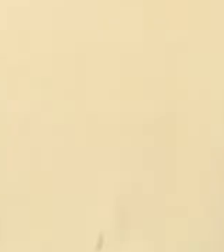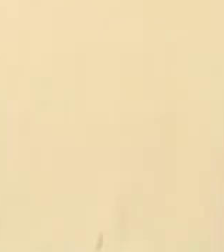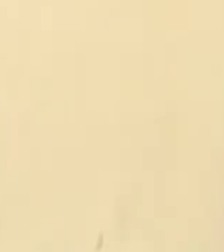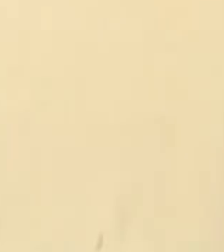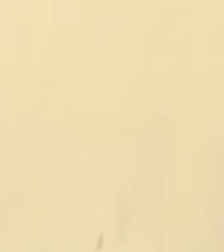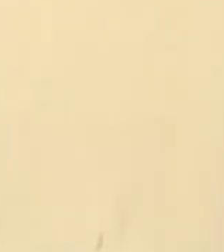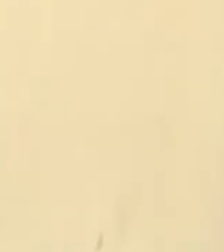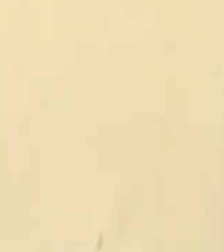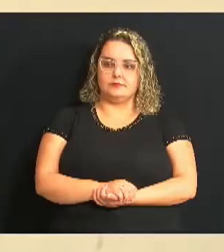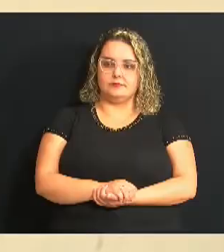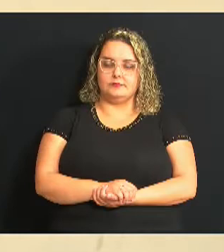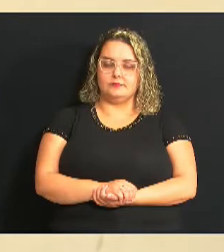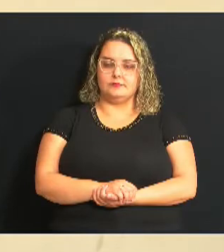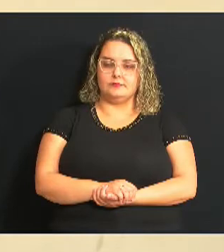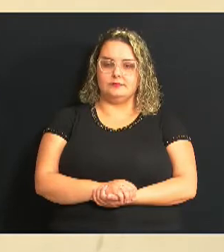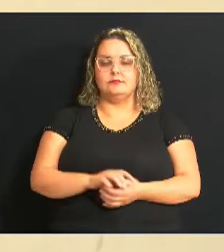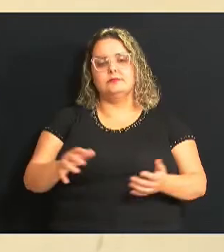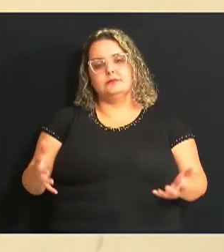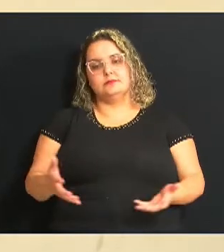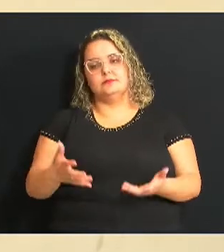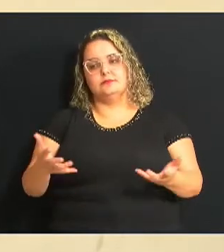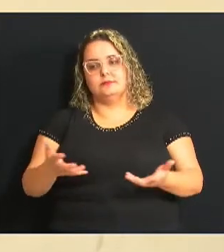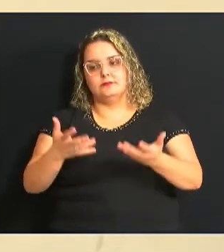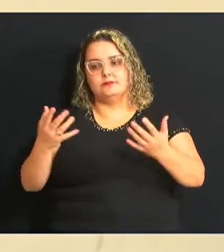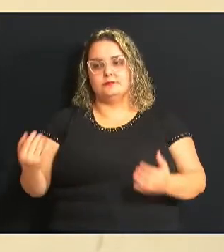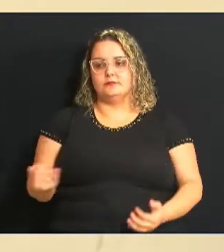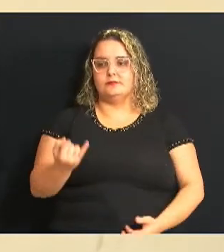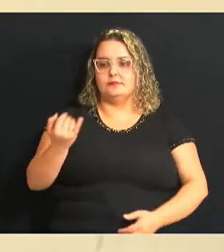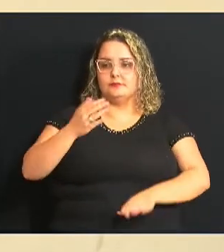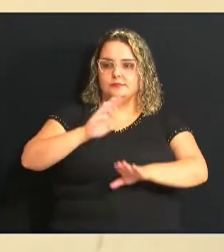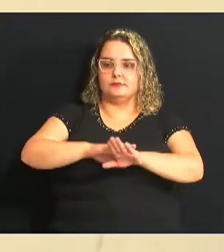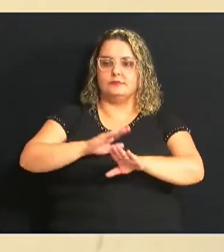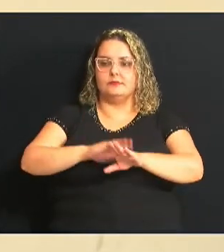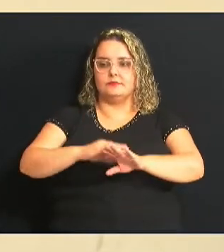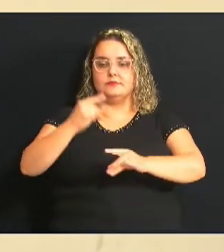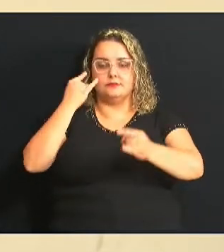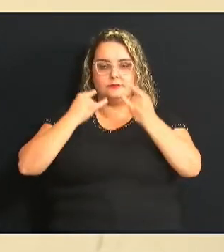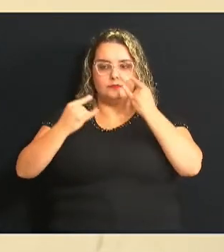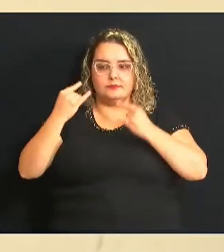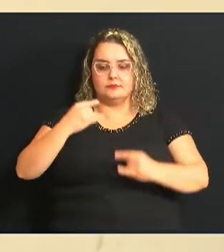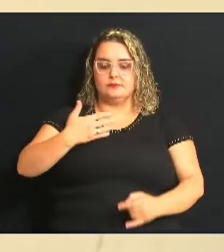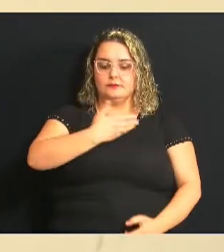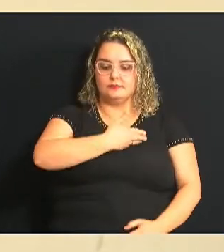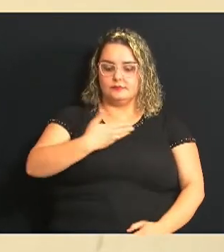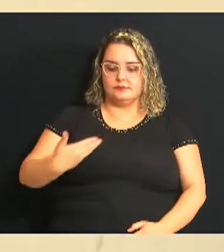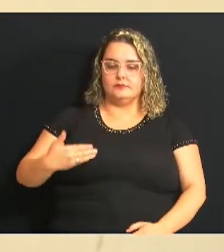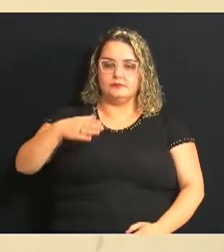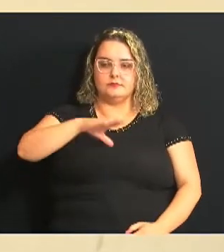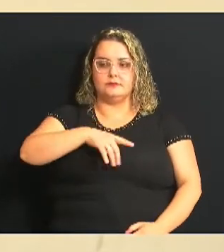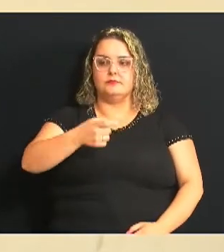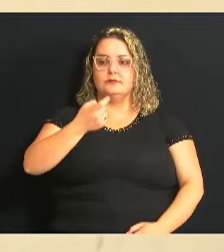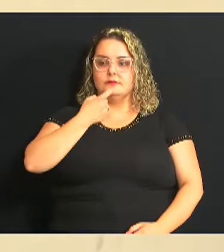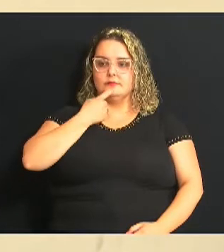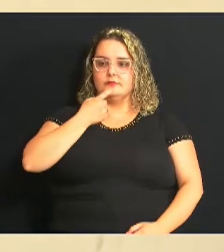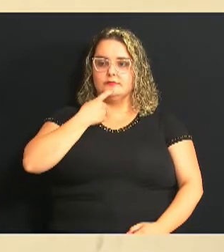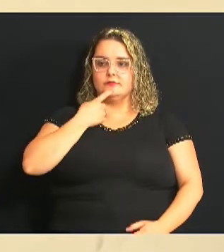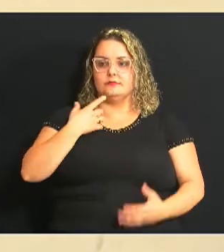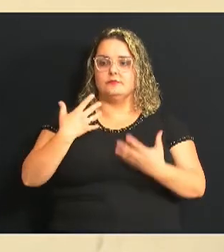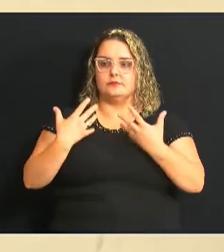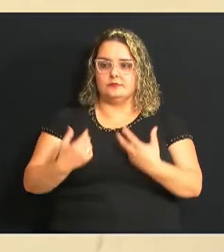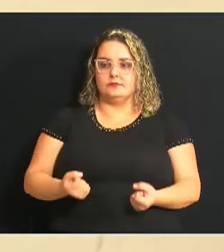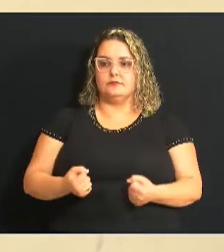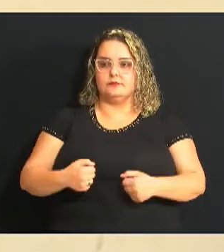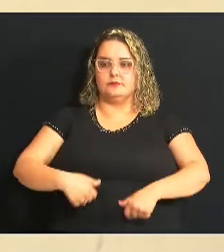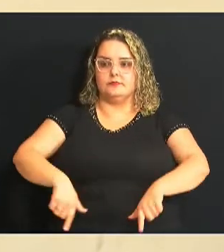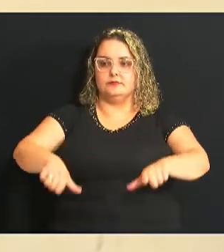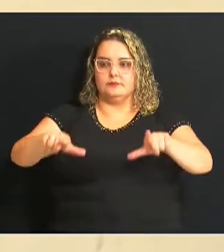Por sua contribuição a ações de interesse público no município de Campinas, recebe o